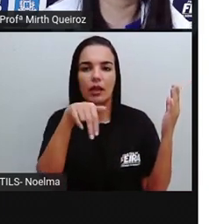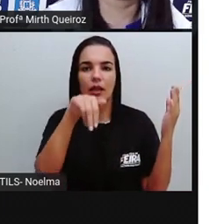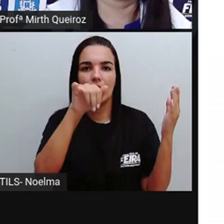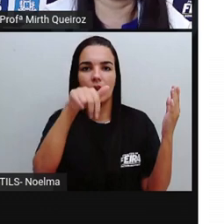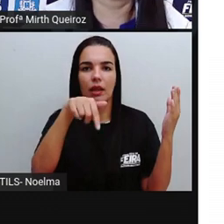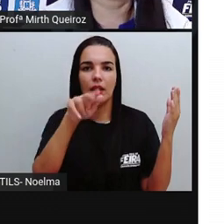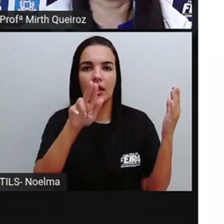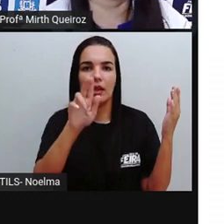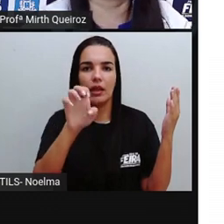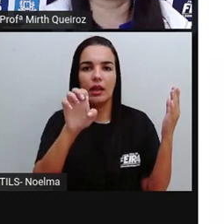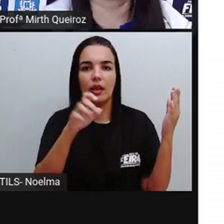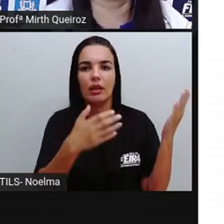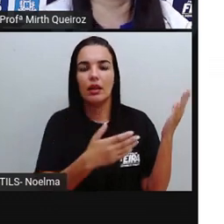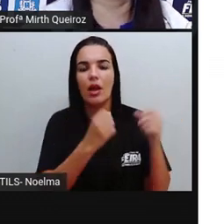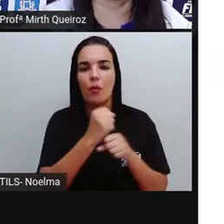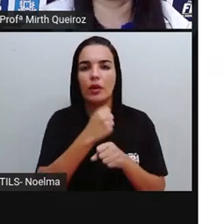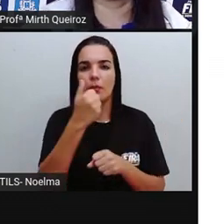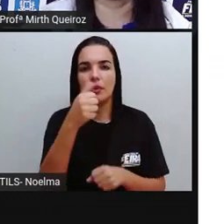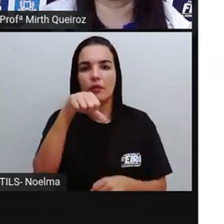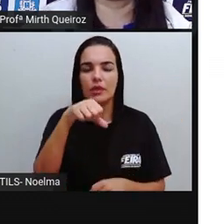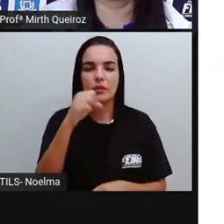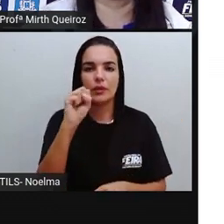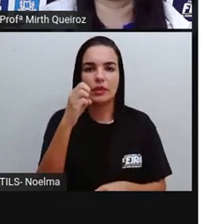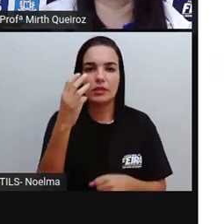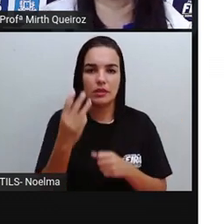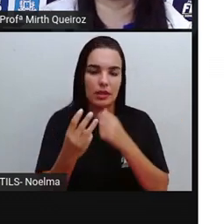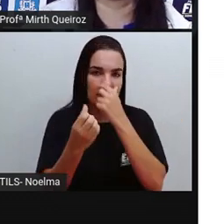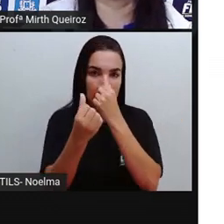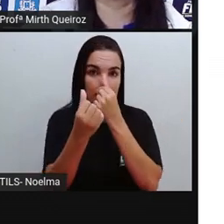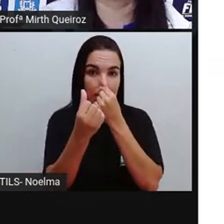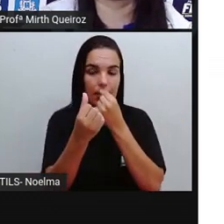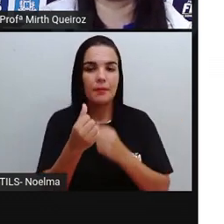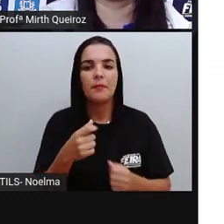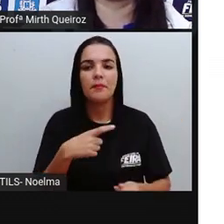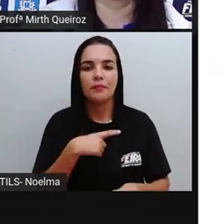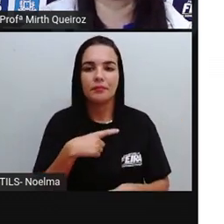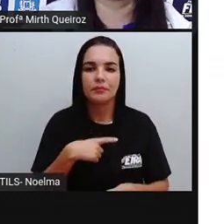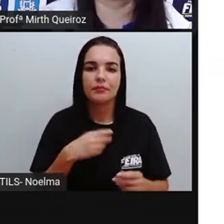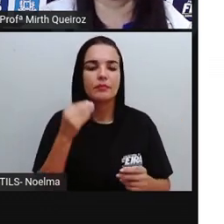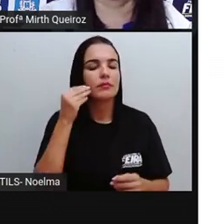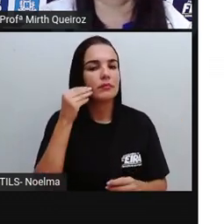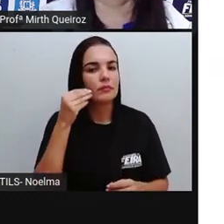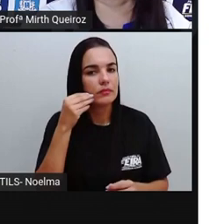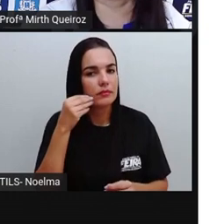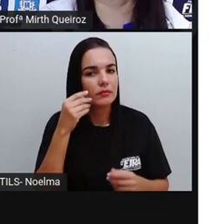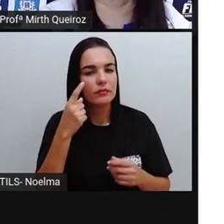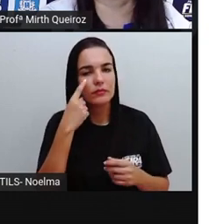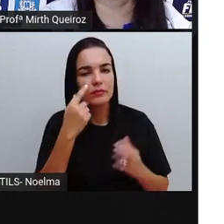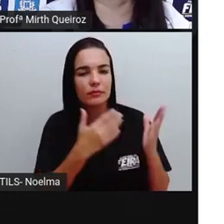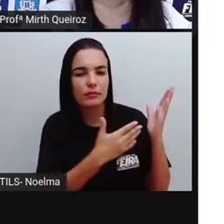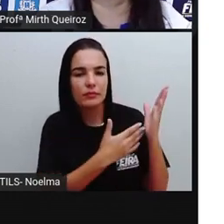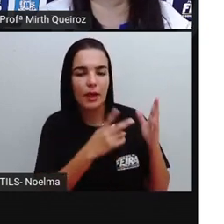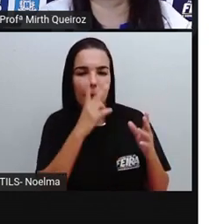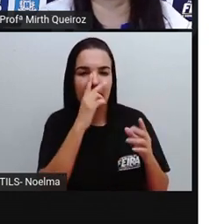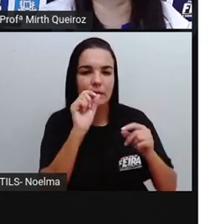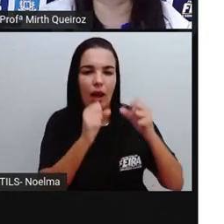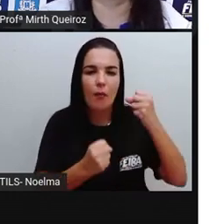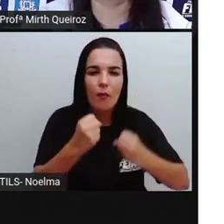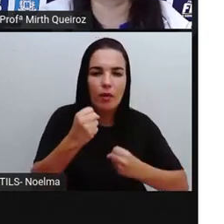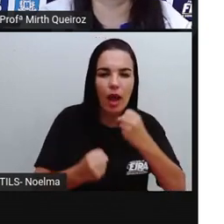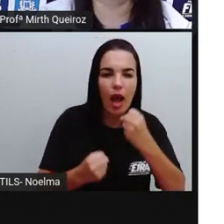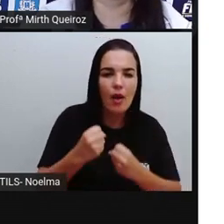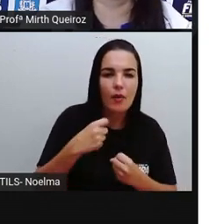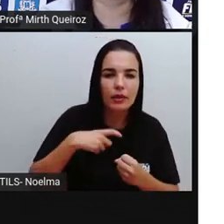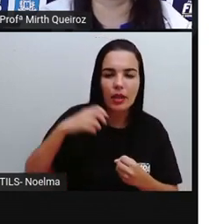temos vários elementos que lembram a realidade, como a presença do carro, né? Essa imagem que lembra um pouquinho um homem, mas